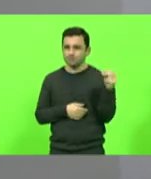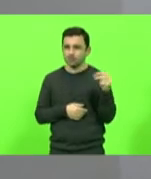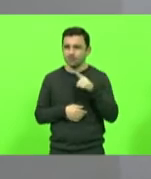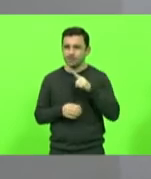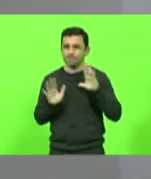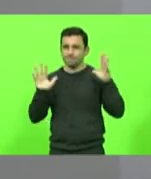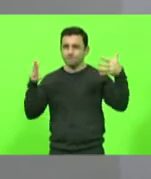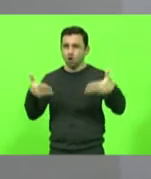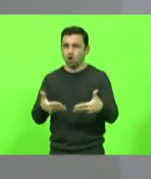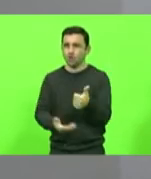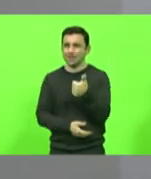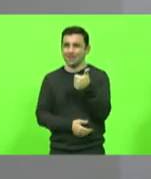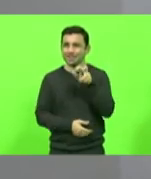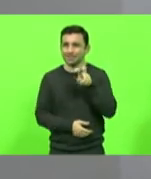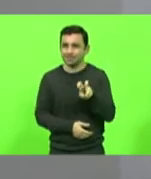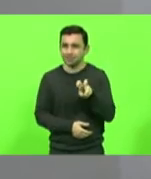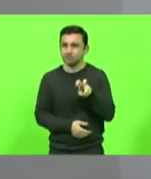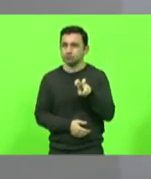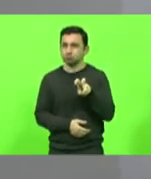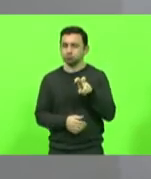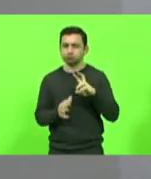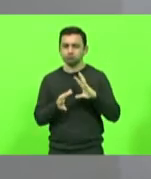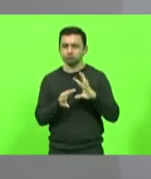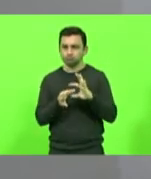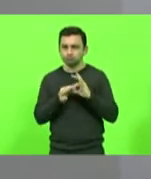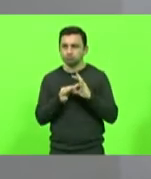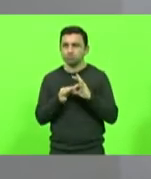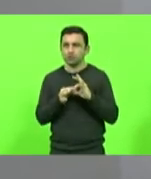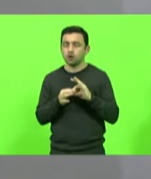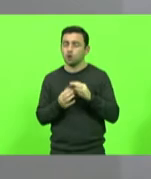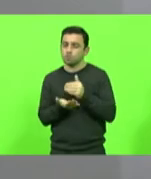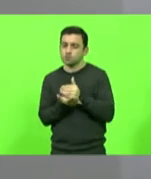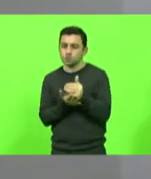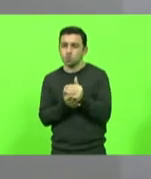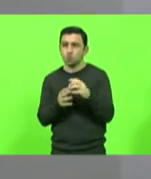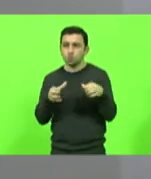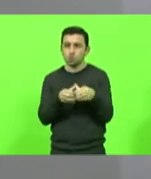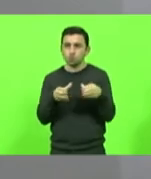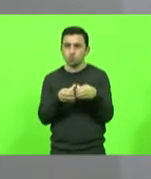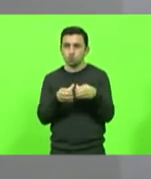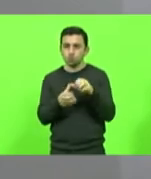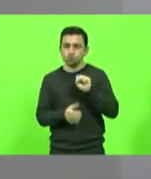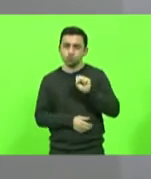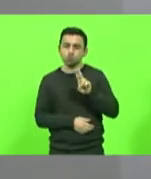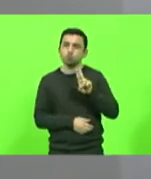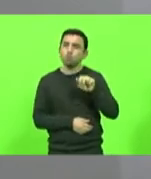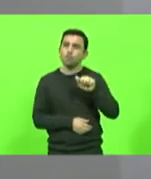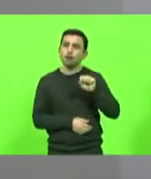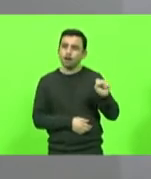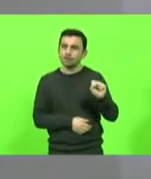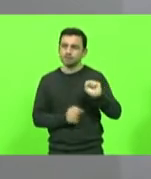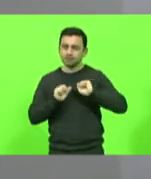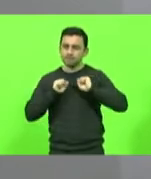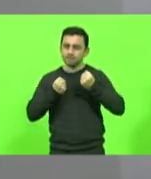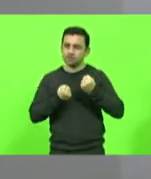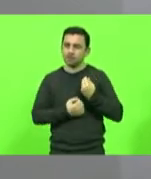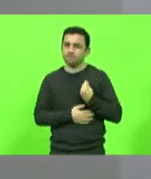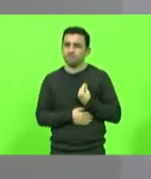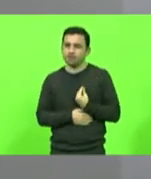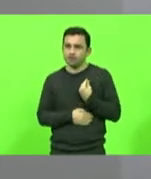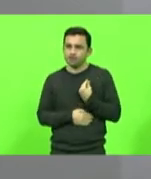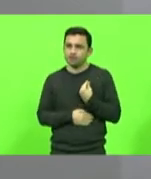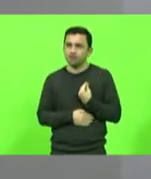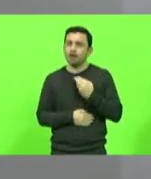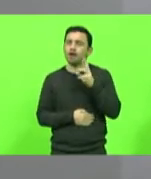instituições e entidades e criamos o Comitê SUAS SC Covid-19, em defesa da vida, em